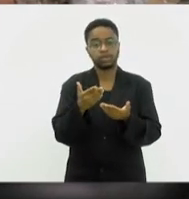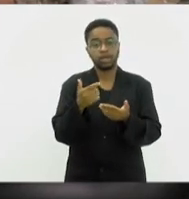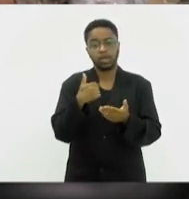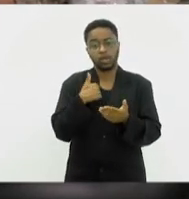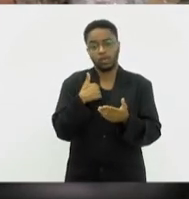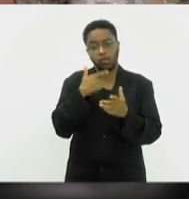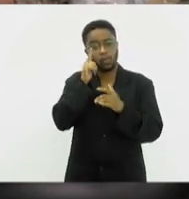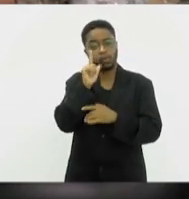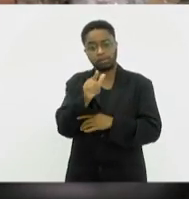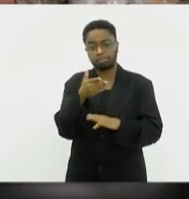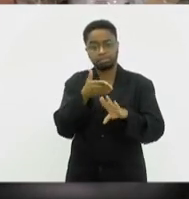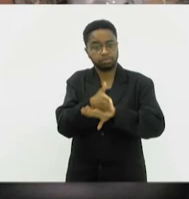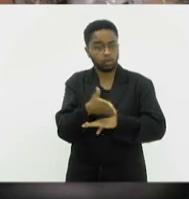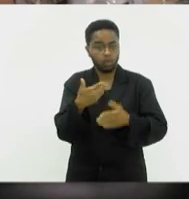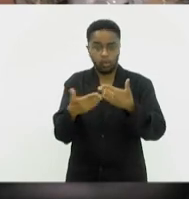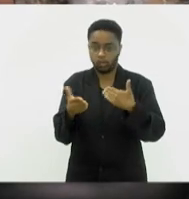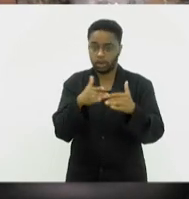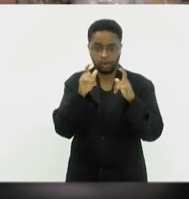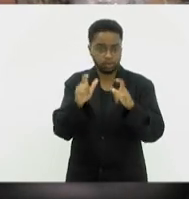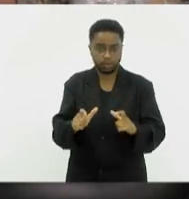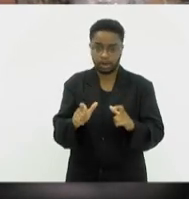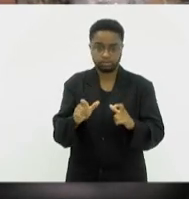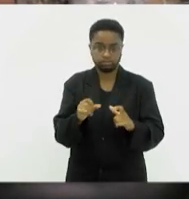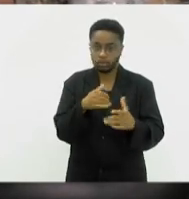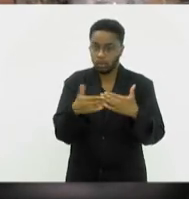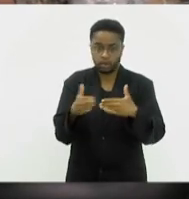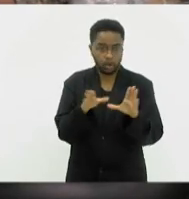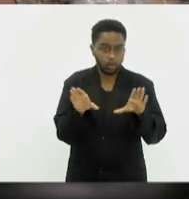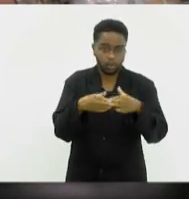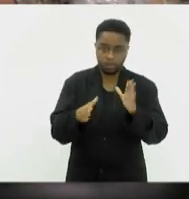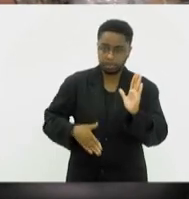qualquer tipo de localidade dominada por qualquer facção.